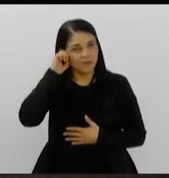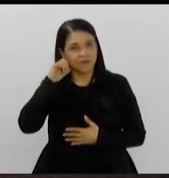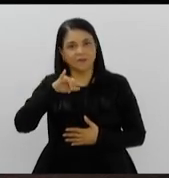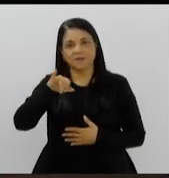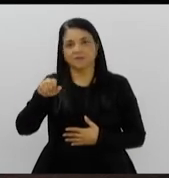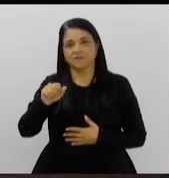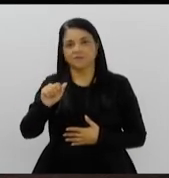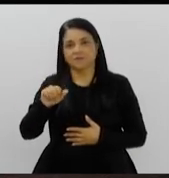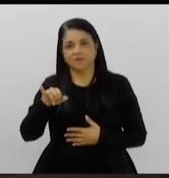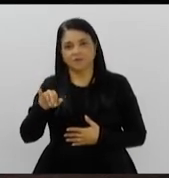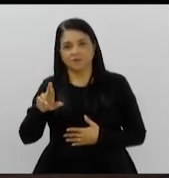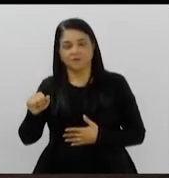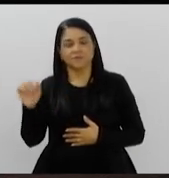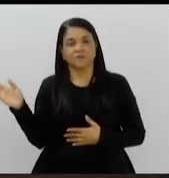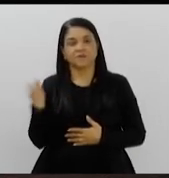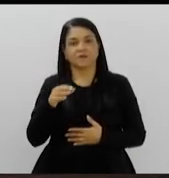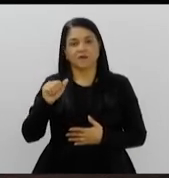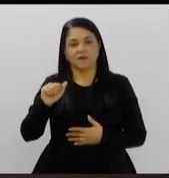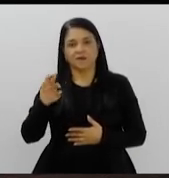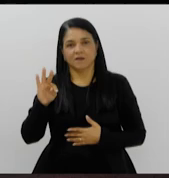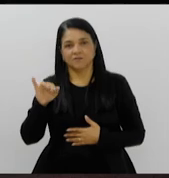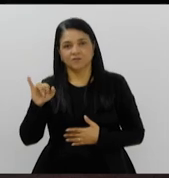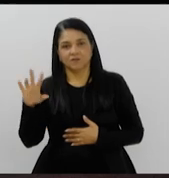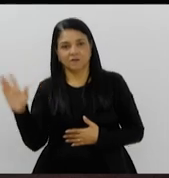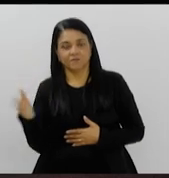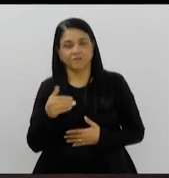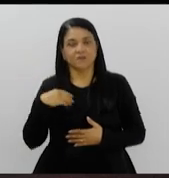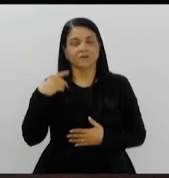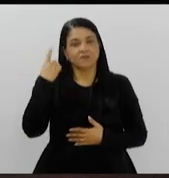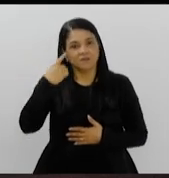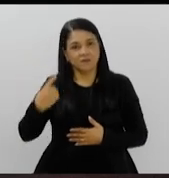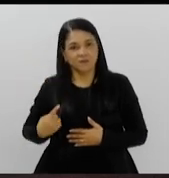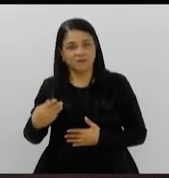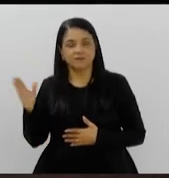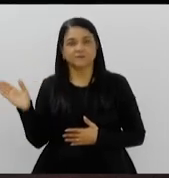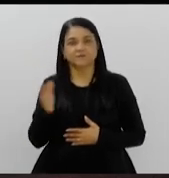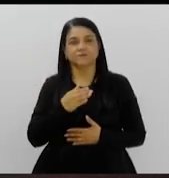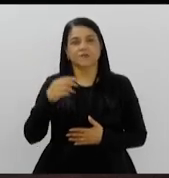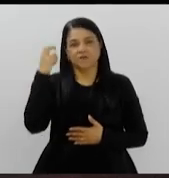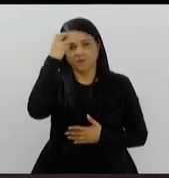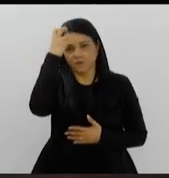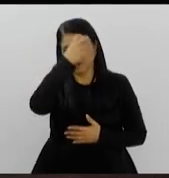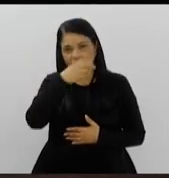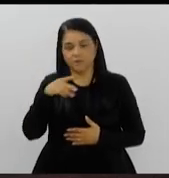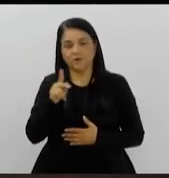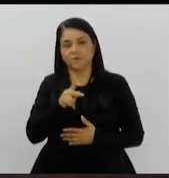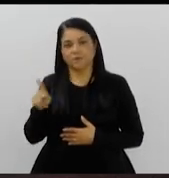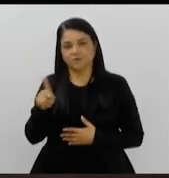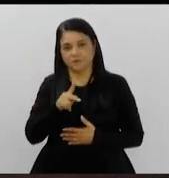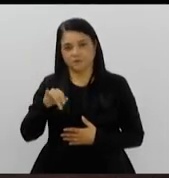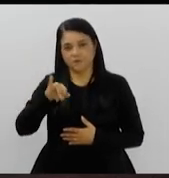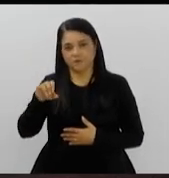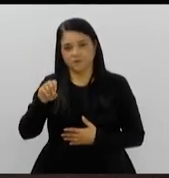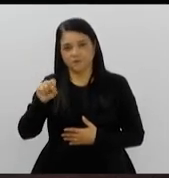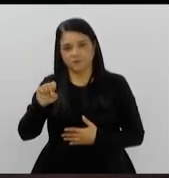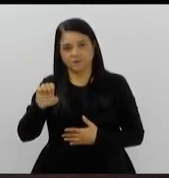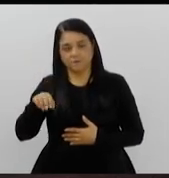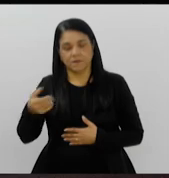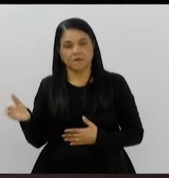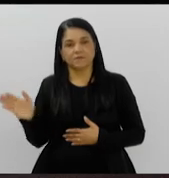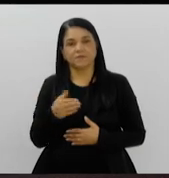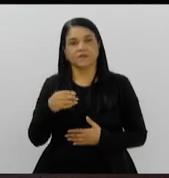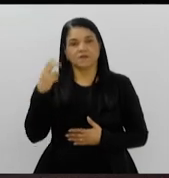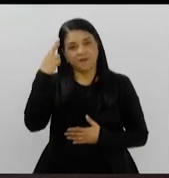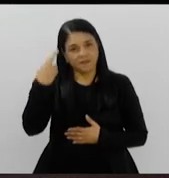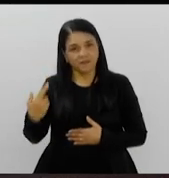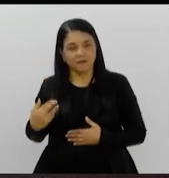Átila Nunes, da Dani Monteiro, da Verônica Lima, professor Josemar, Renata Souza, Marta Rocha,